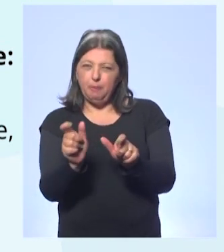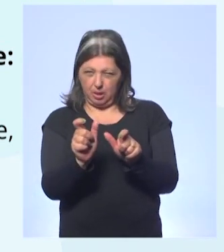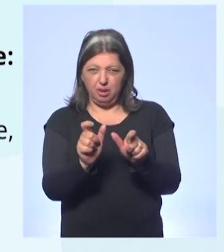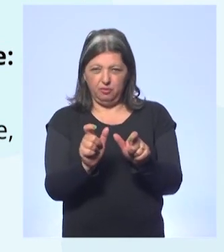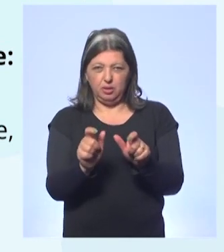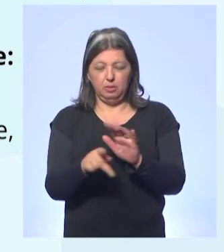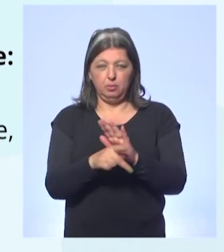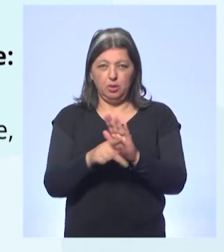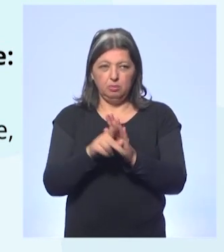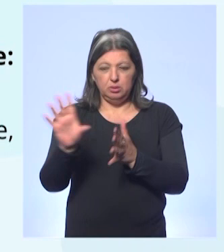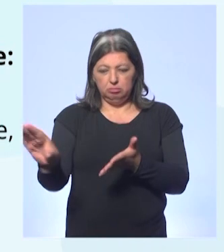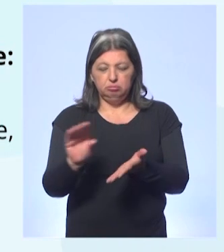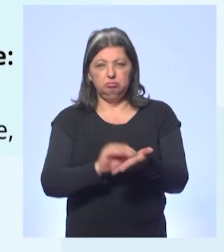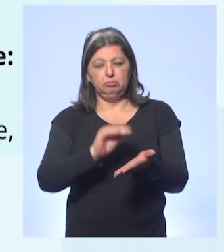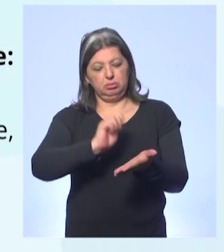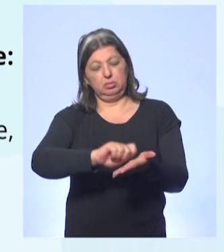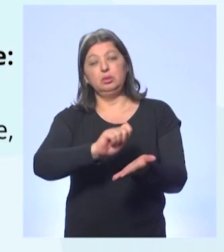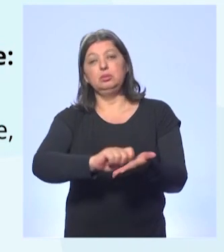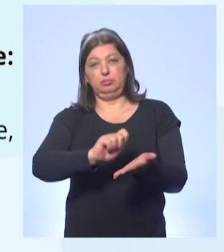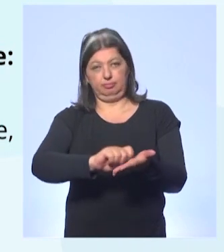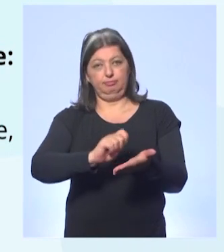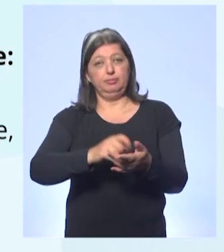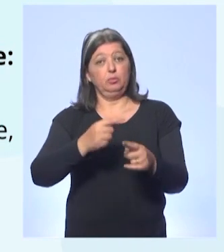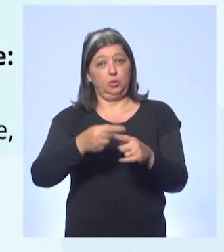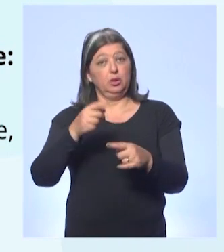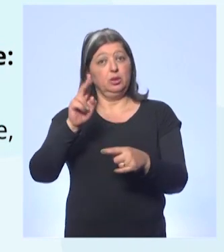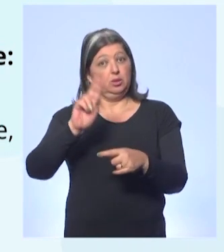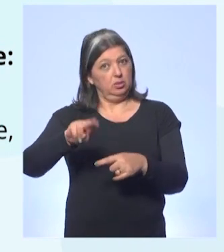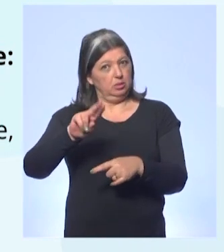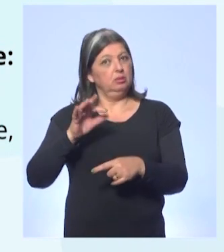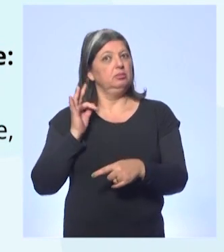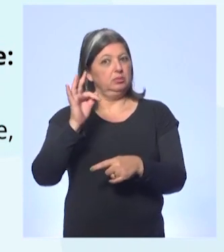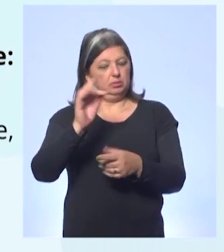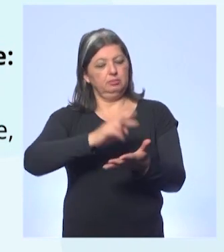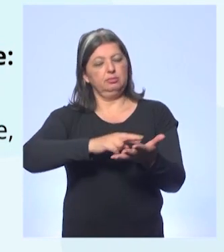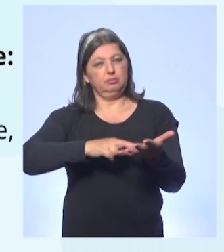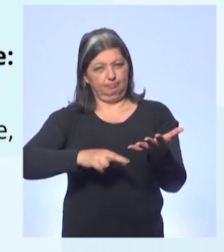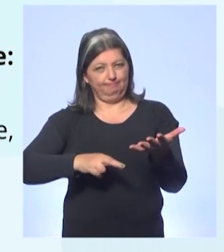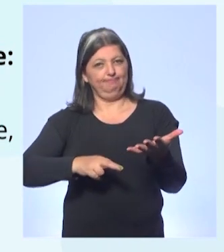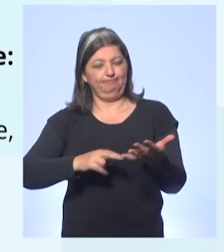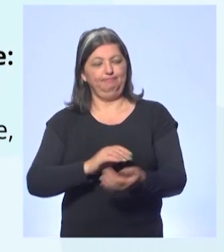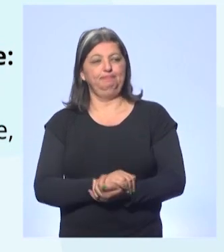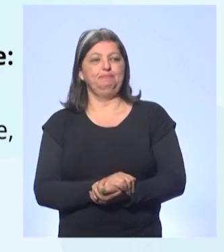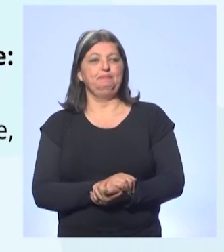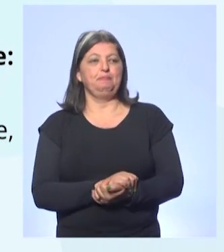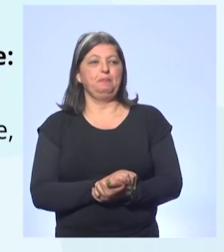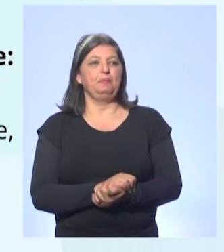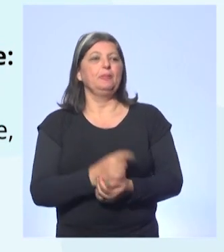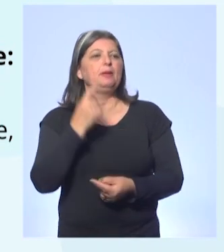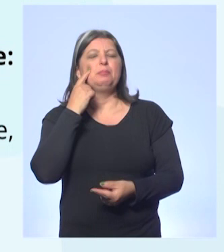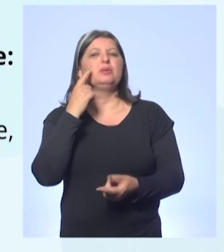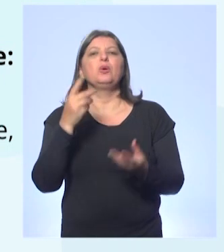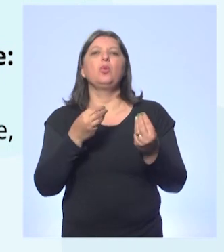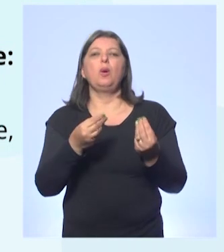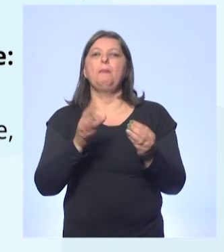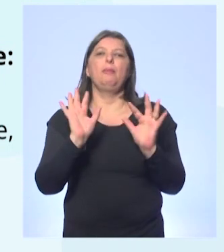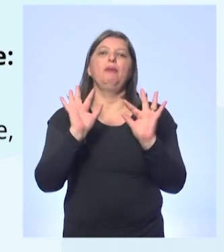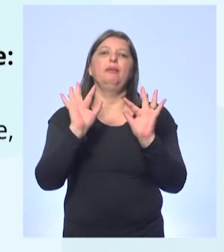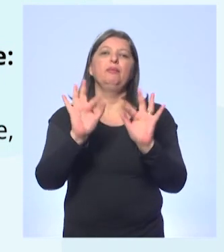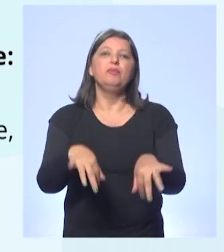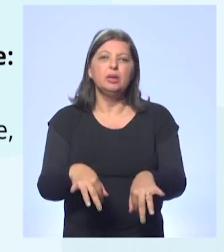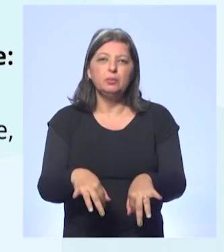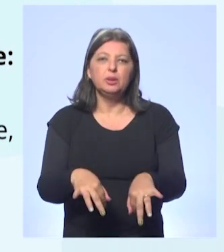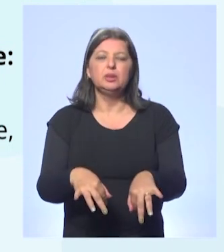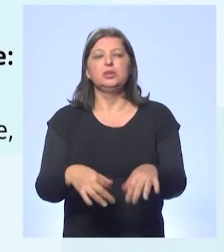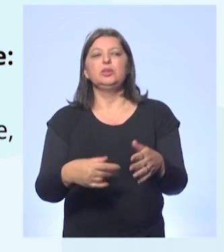aqui, copiem, anotem, porque elas vão ser úteis na hora da redação. Indicam conclusão.